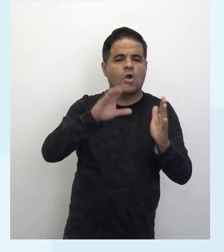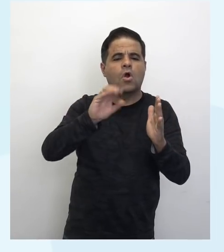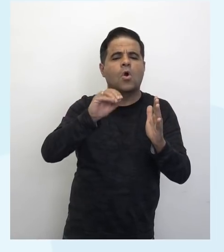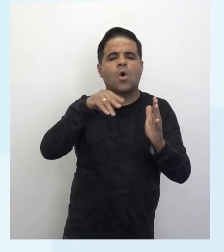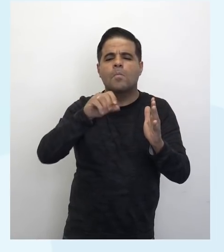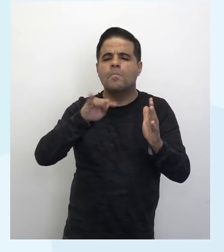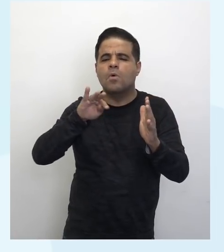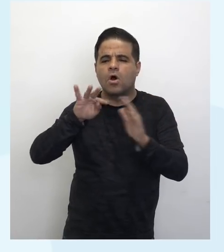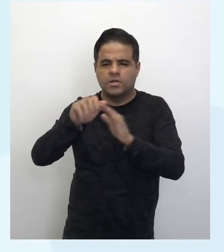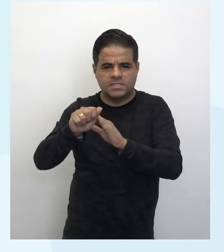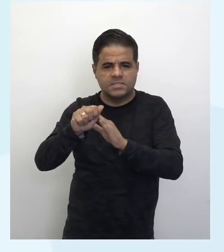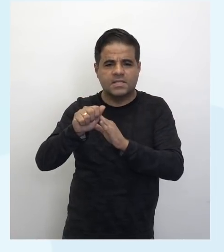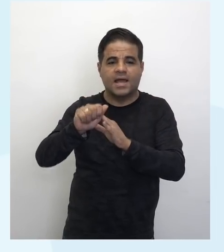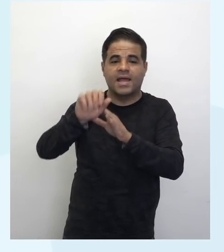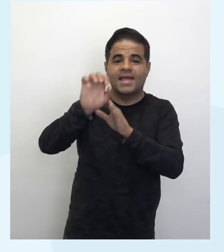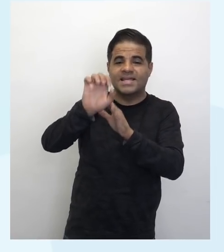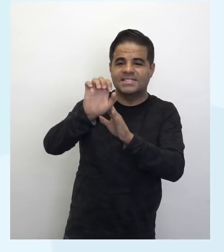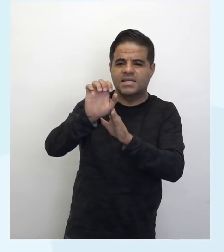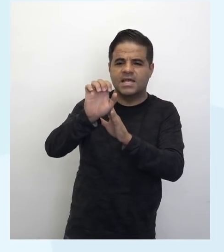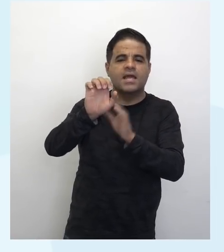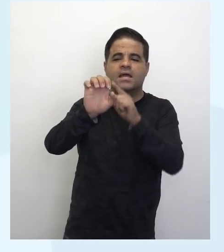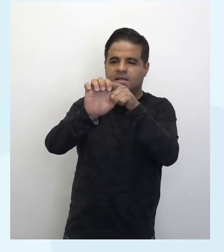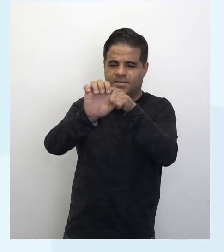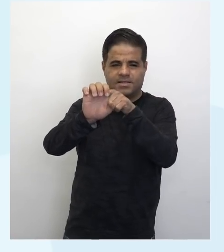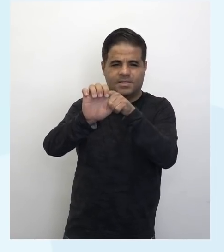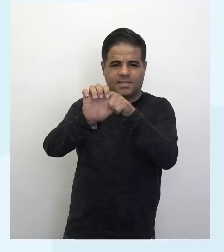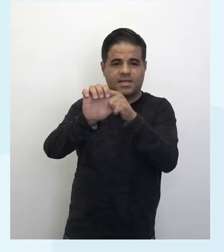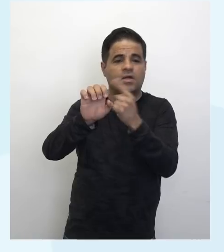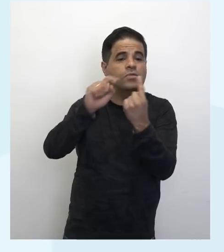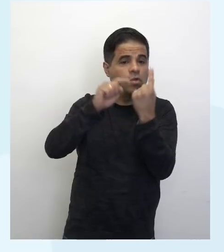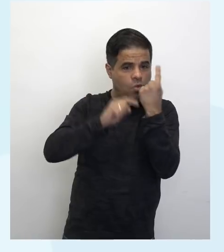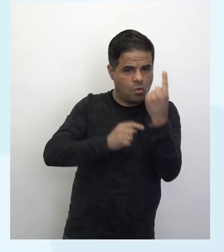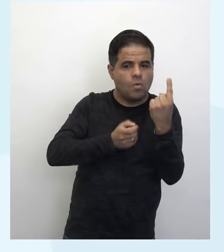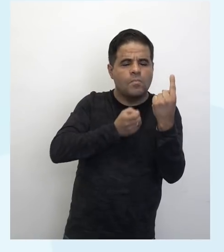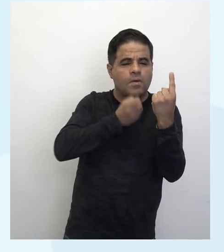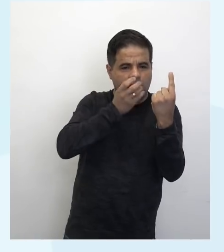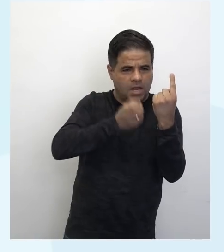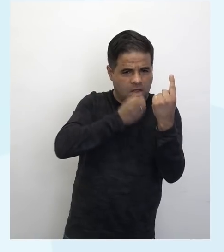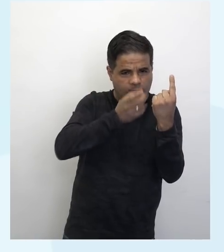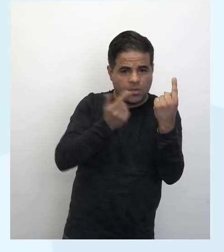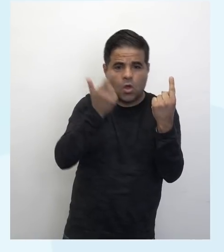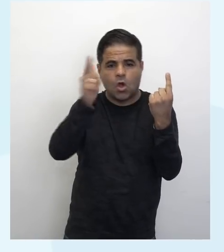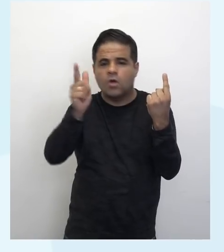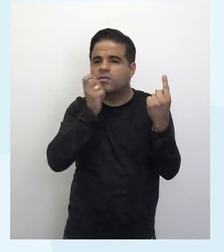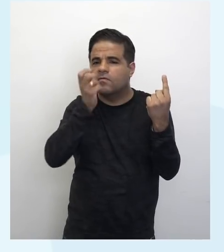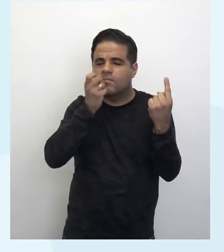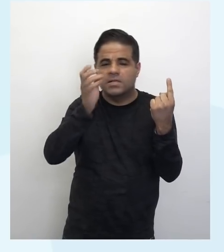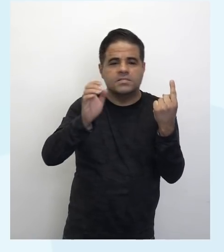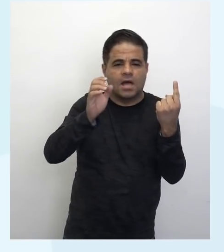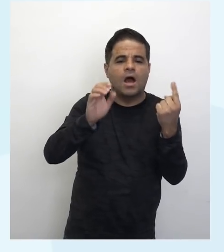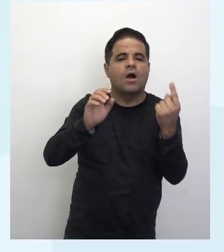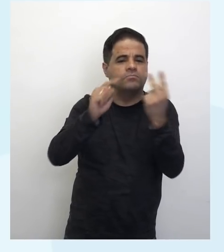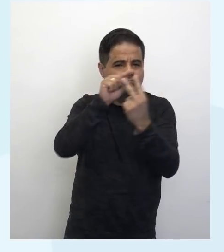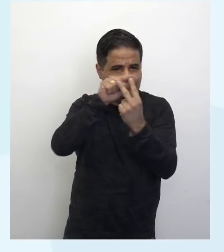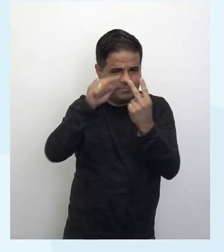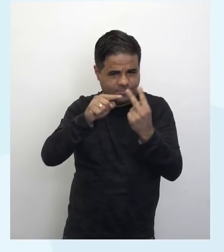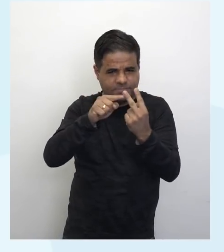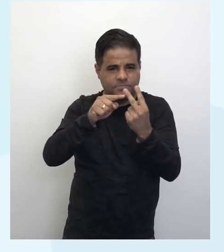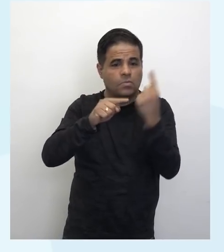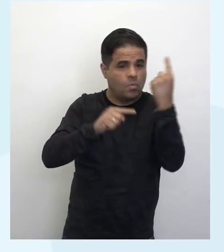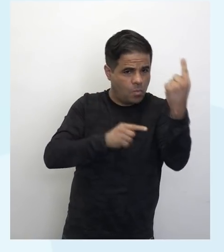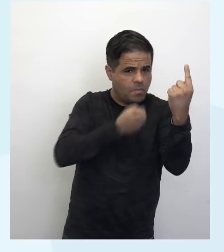composta? Esse E aqui, ó, vai dividir. Então, eu tenho uma afirmação aqui, eu tenho outra aqui, tá? Então,